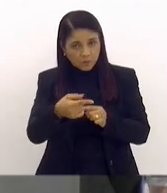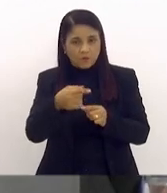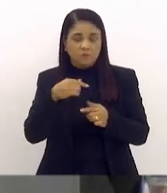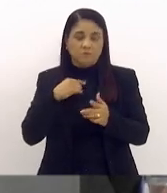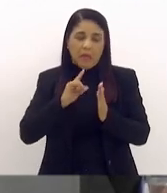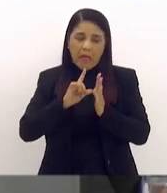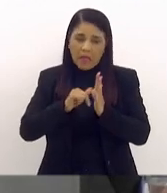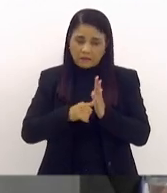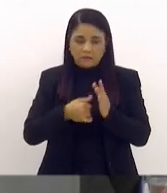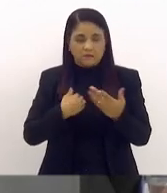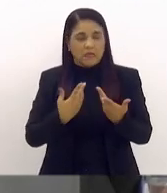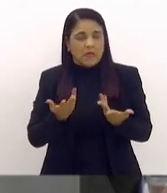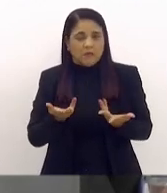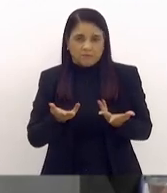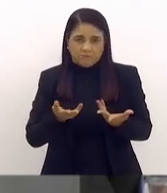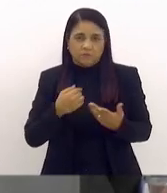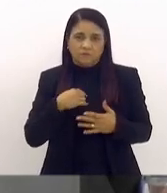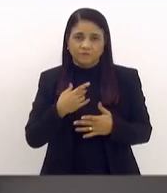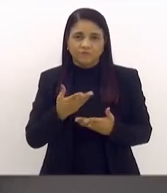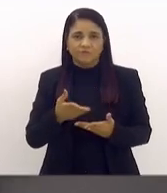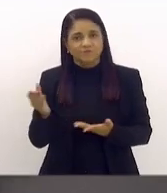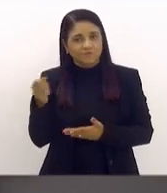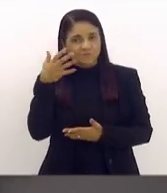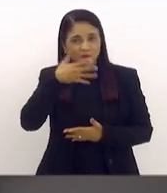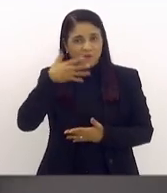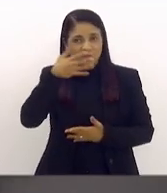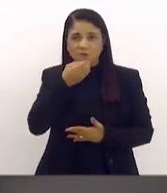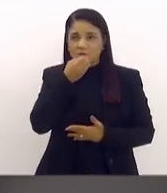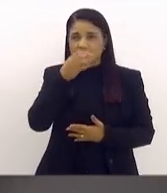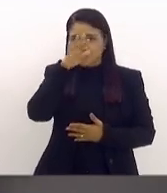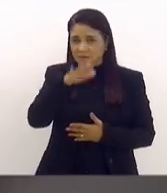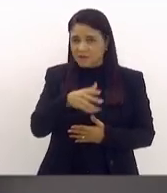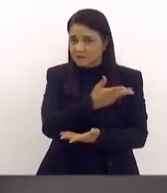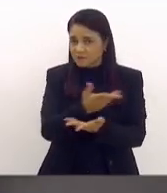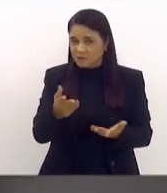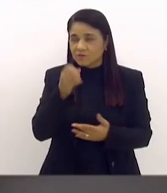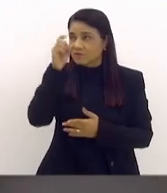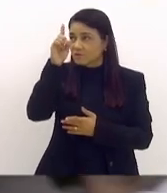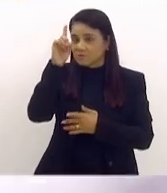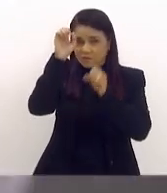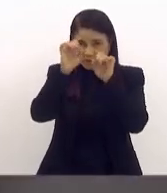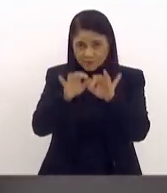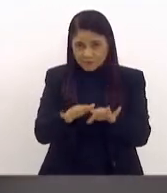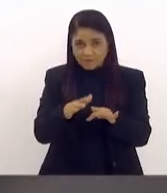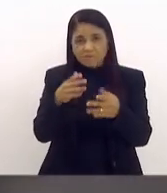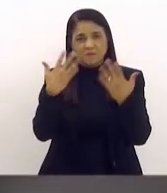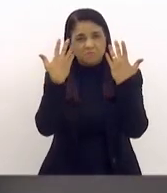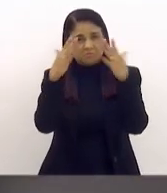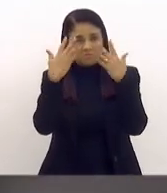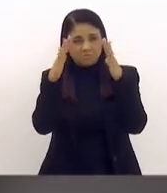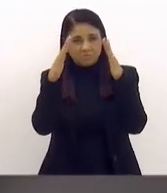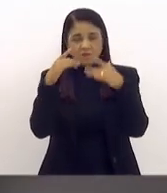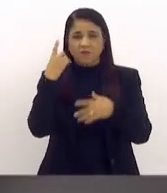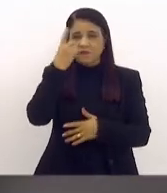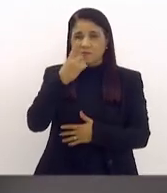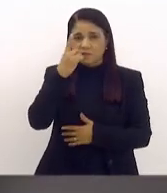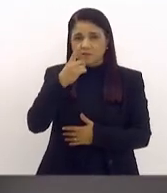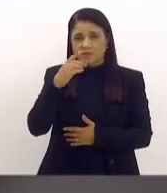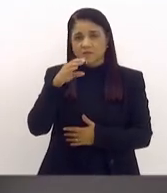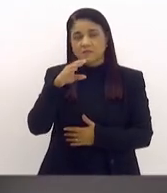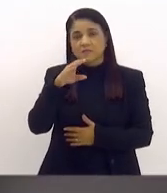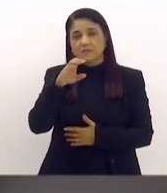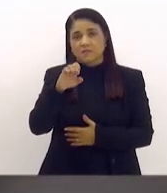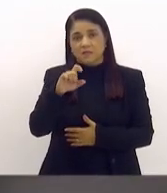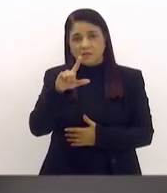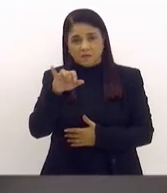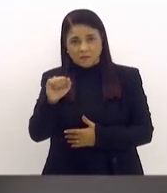então com a palavra Deputado Rosen Reis Boa tarde a todos que Deus abençoe a todos parabenizar Nossa deputada D Célia